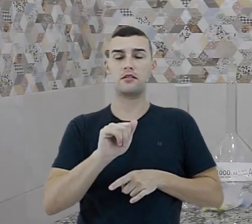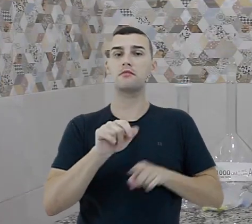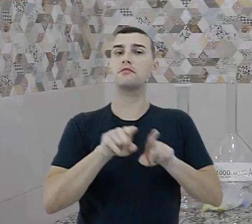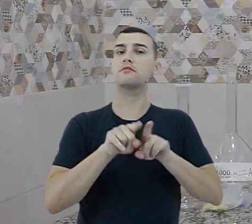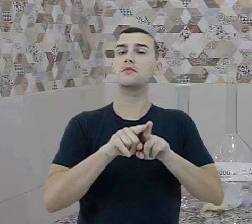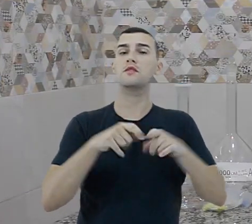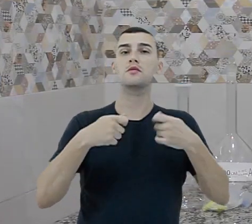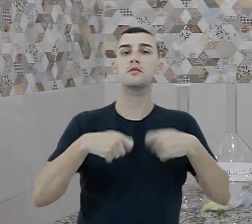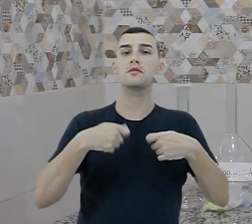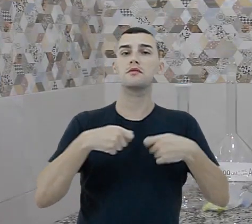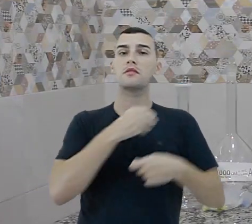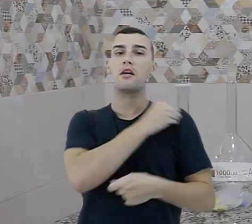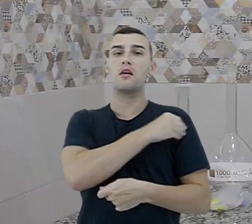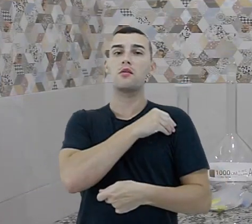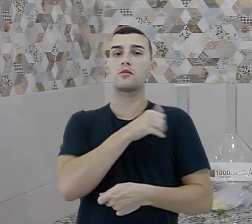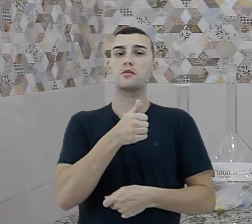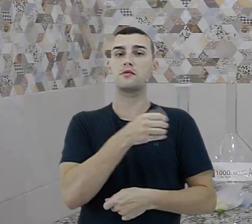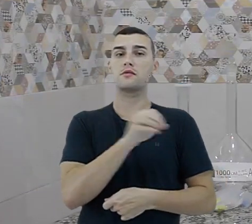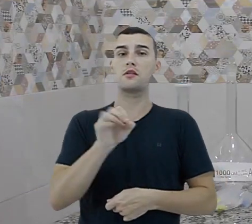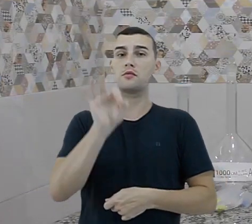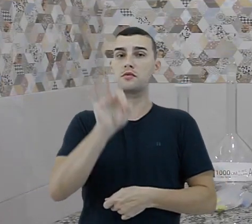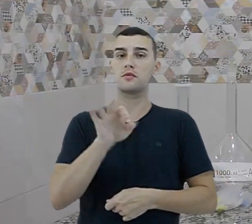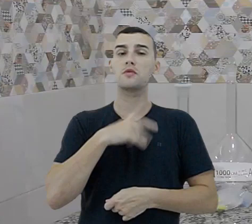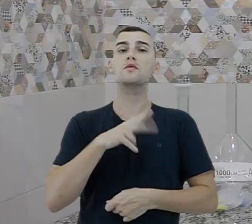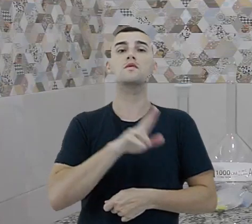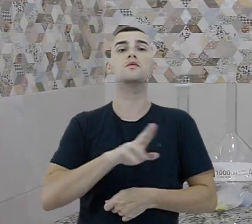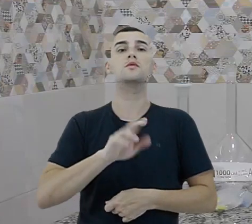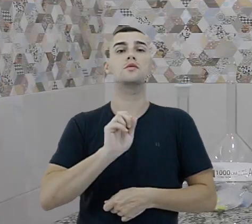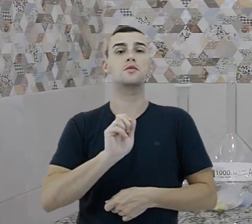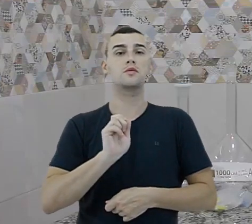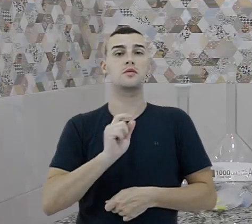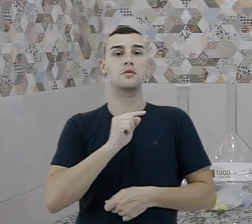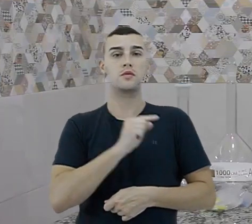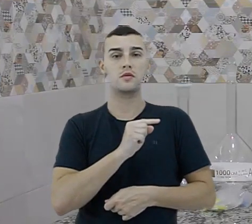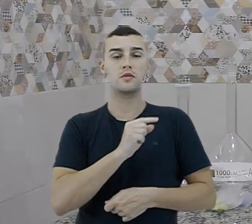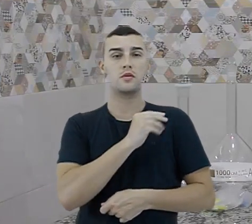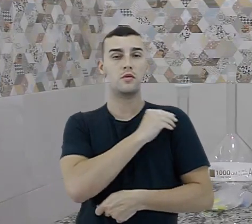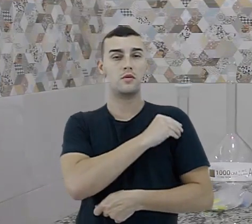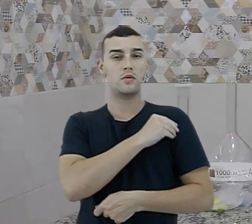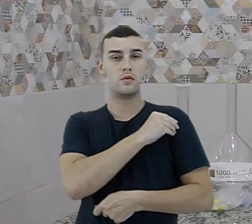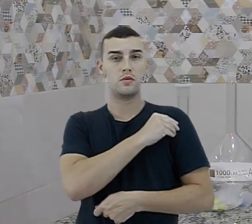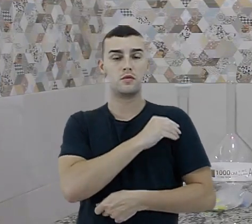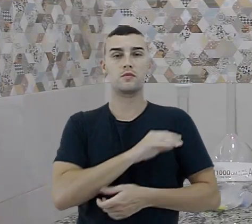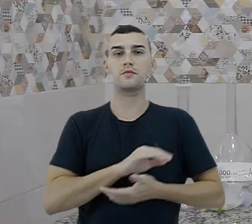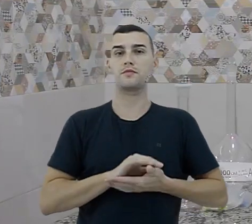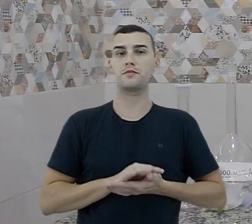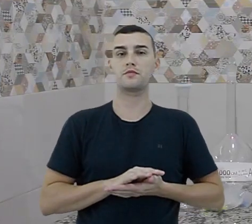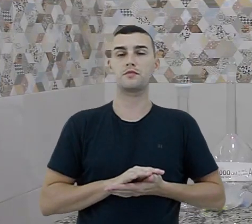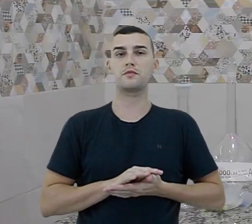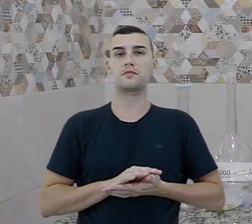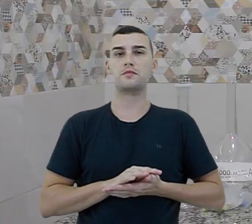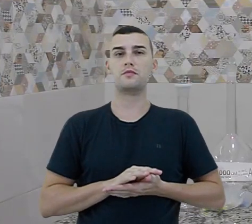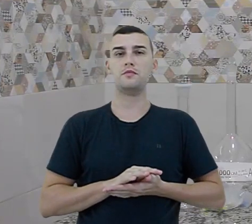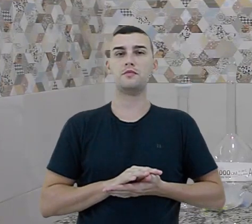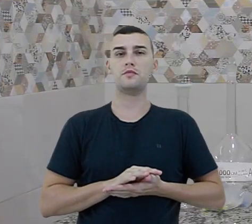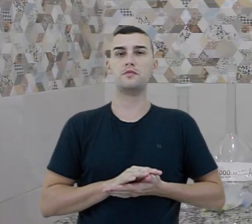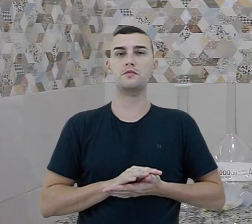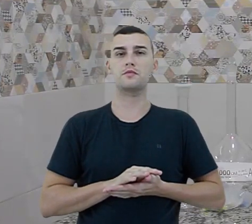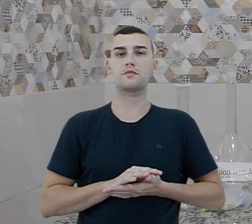álcool absoluto, álcool puro, 100%. Eu vou utilizar esse álcool. Para